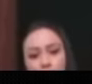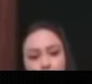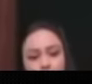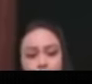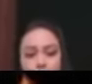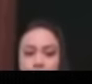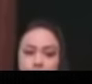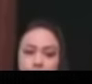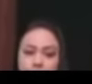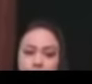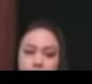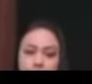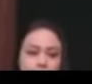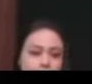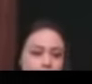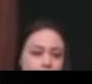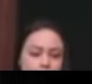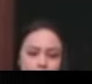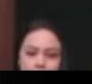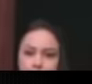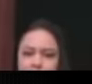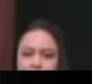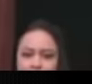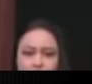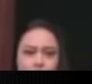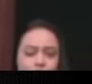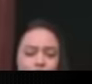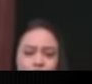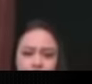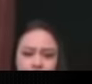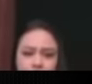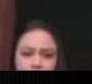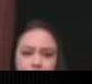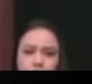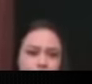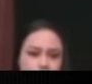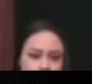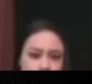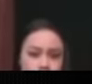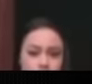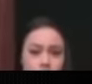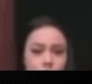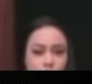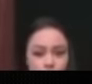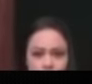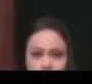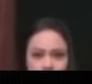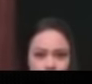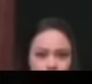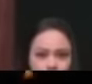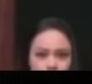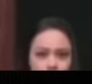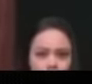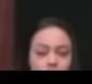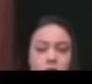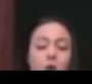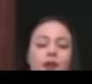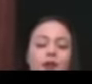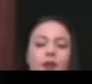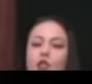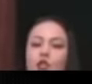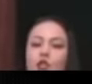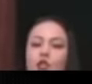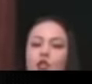afastar a validade daquele título executivo judicial. Se o juiz não faz, ele está não